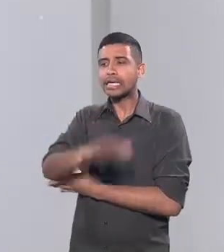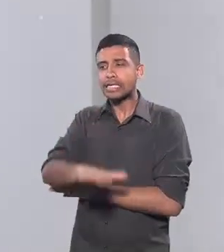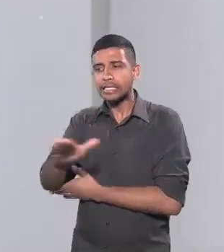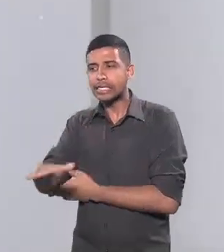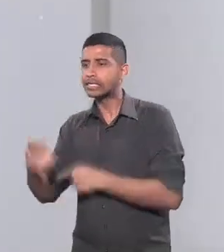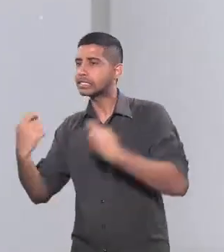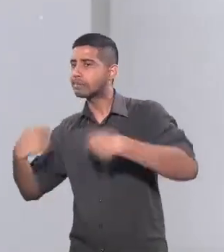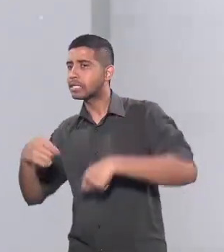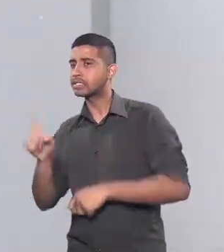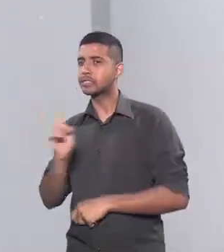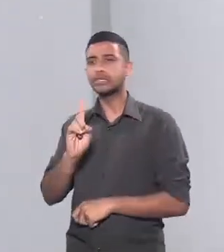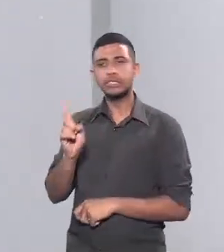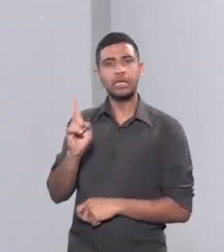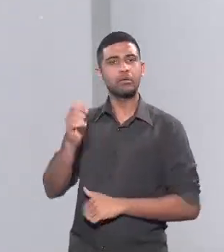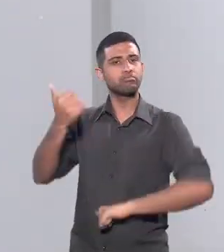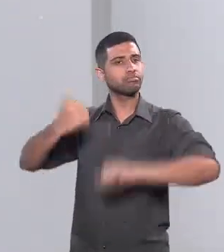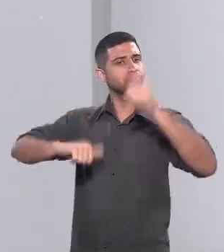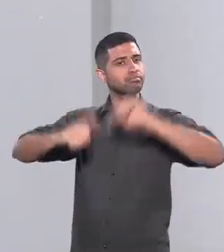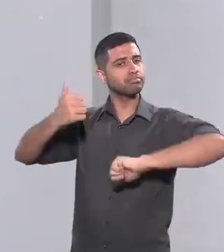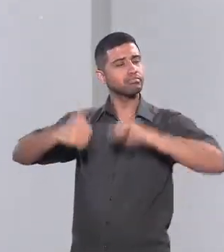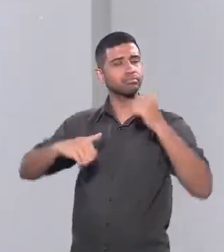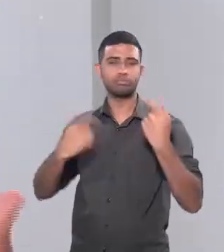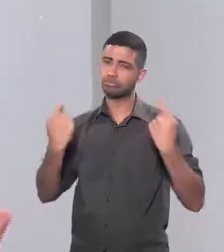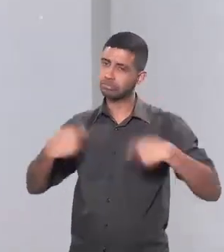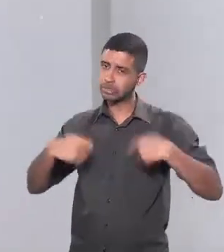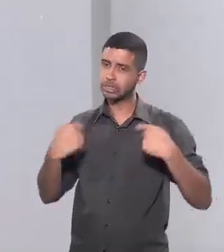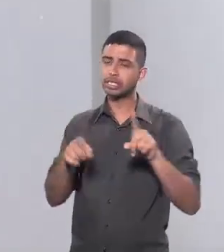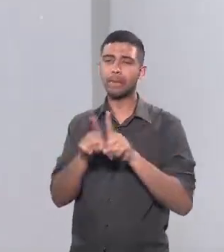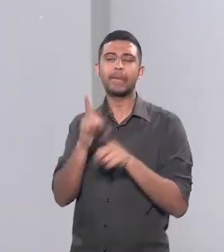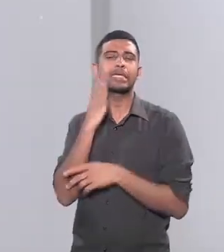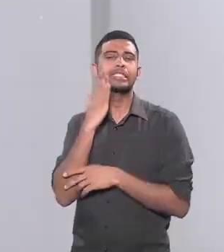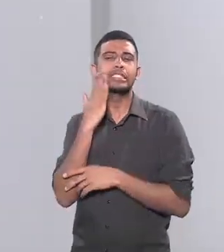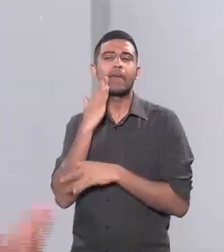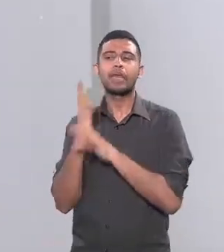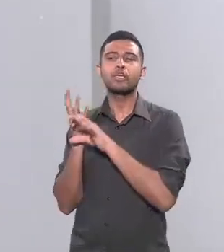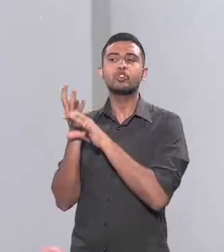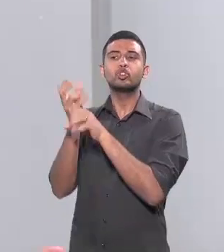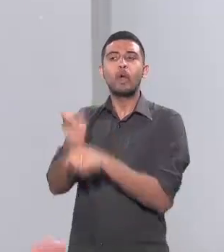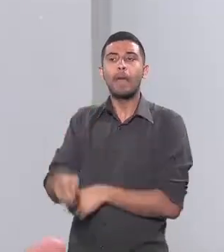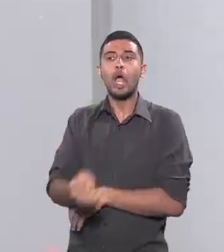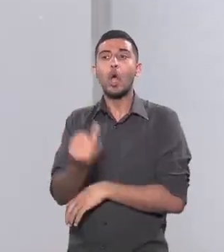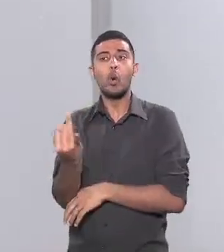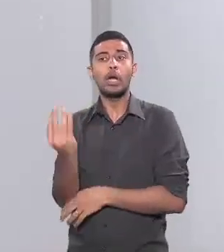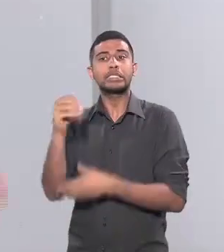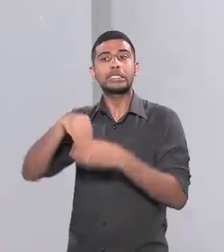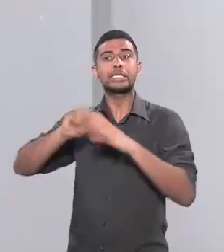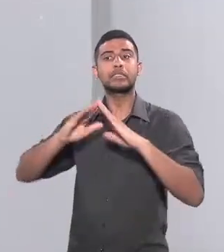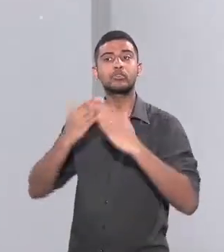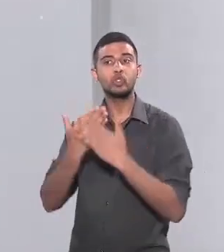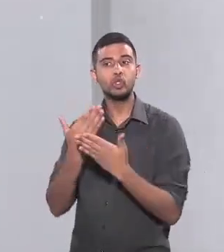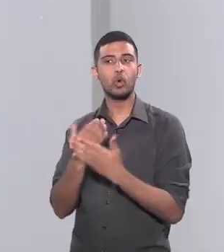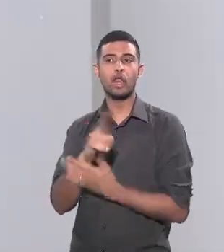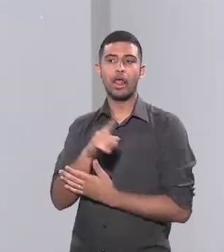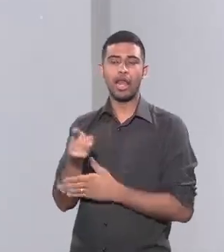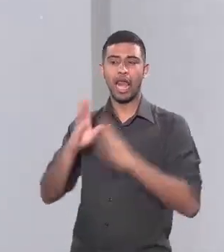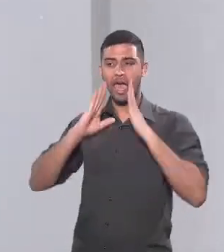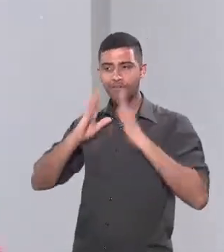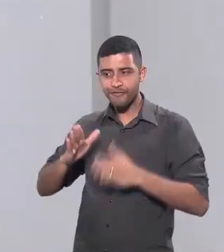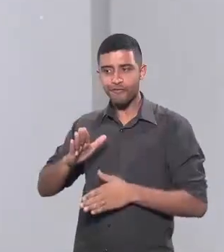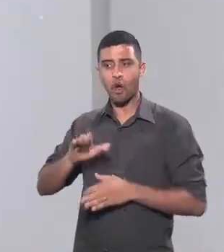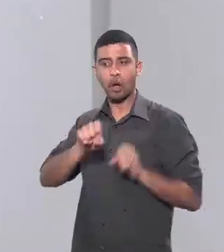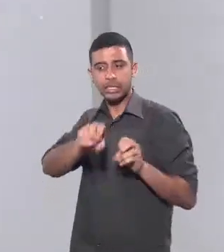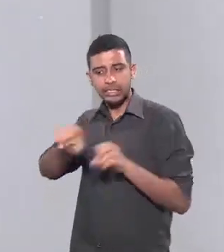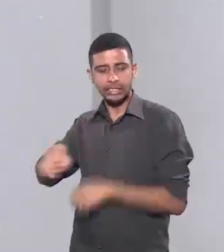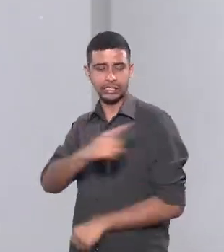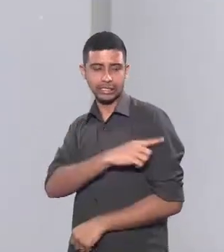daquelas crianças, dos adolescentes e, obviamente, até o quantitativo da escola, se é uma escola que ela é mais